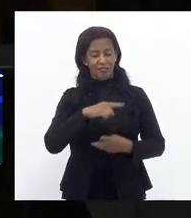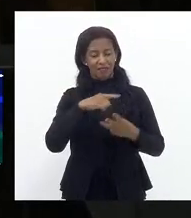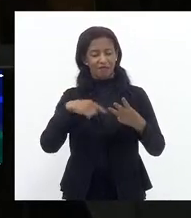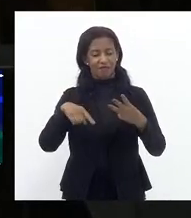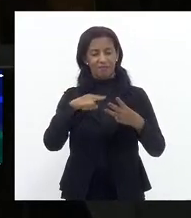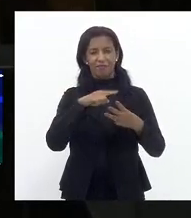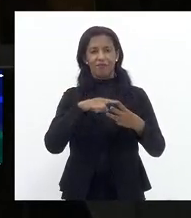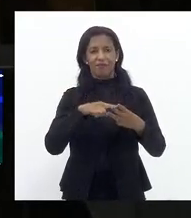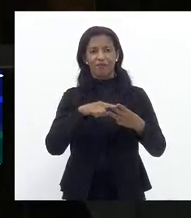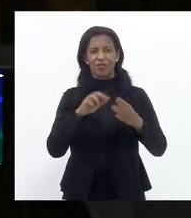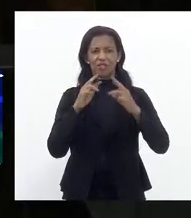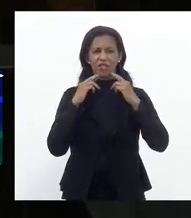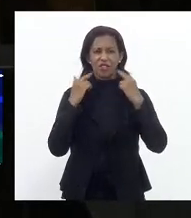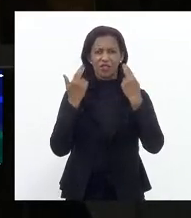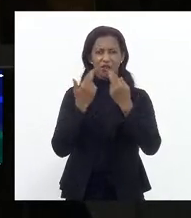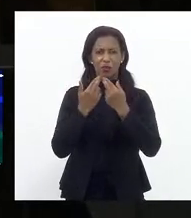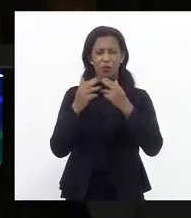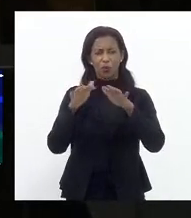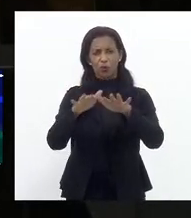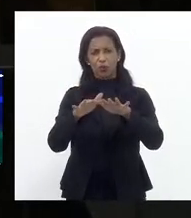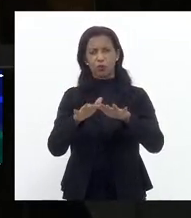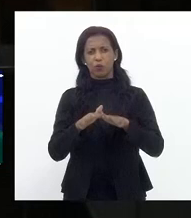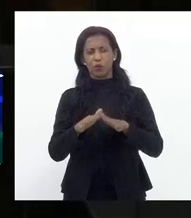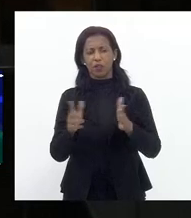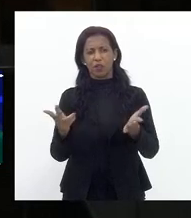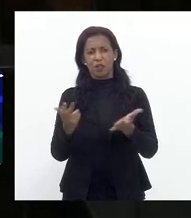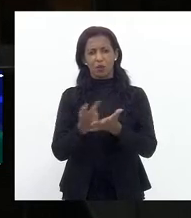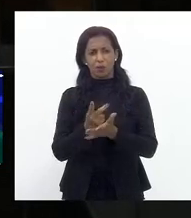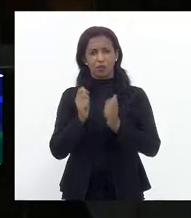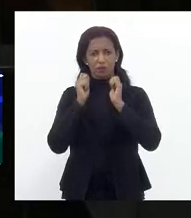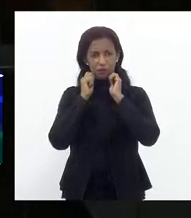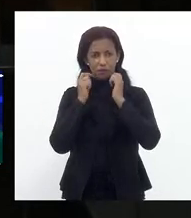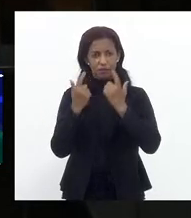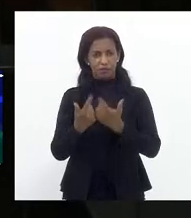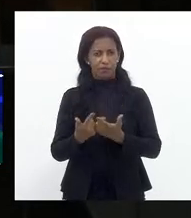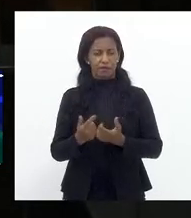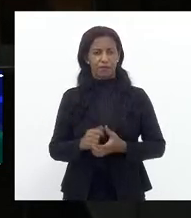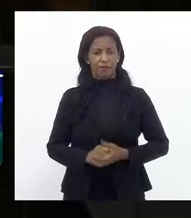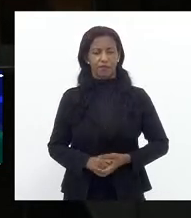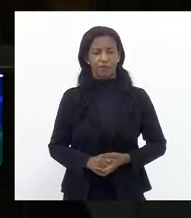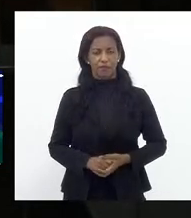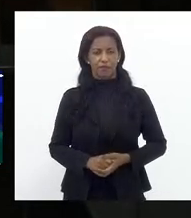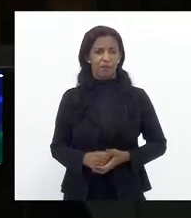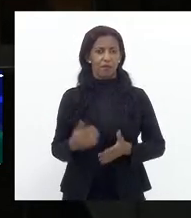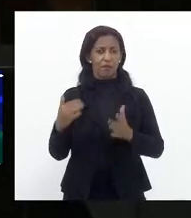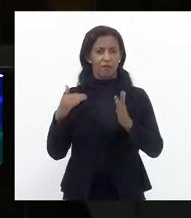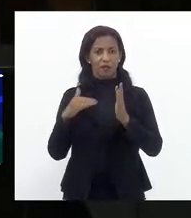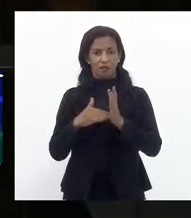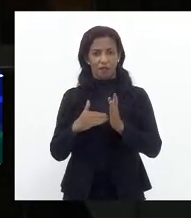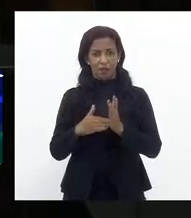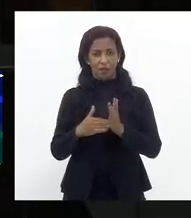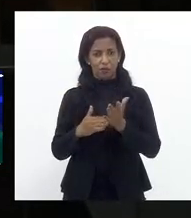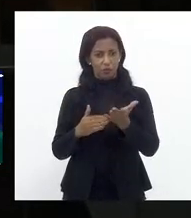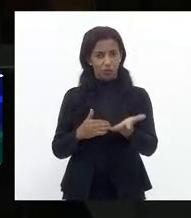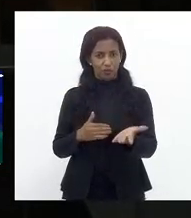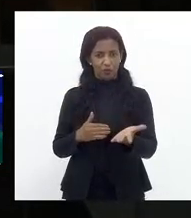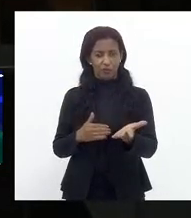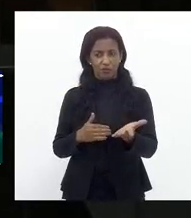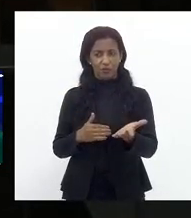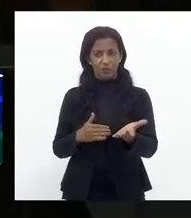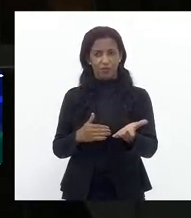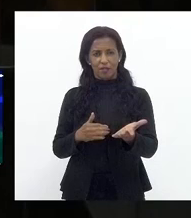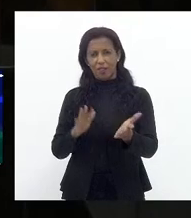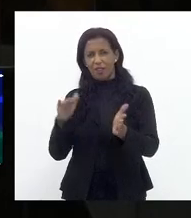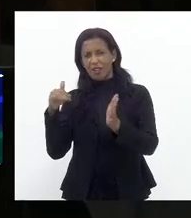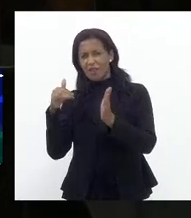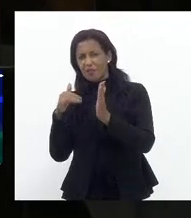audiências públicas que aconteceram na Assembleia. E a última, o senhor até pegou os